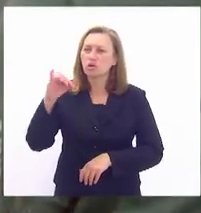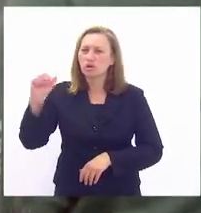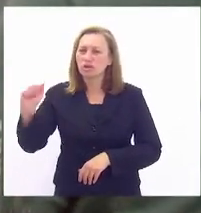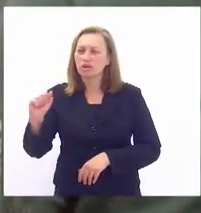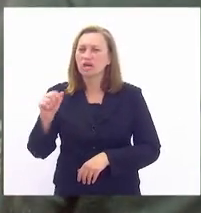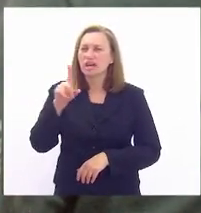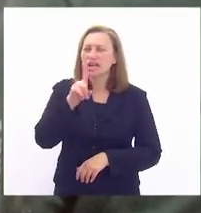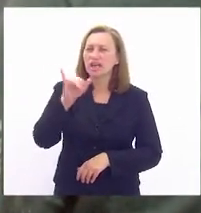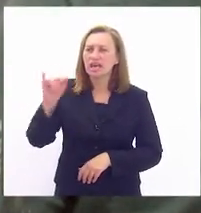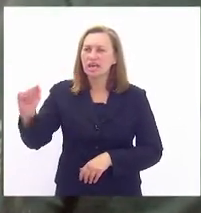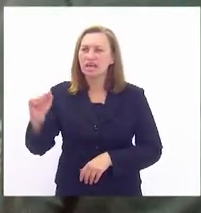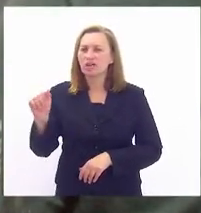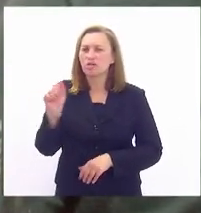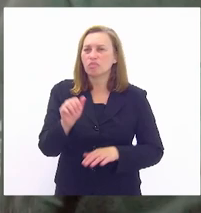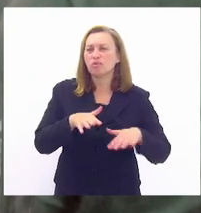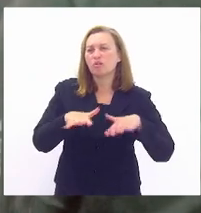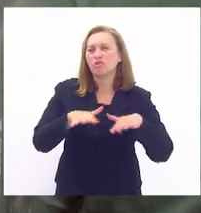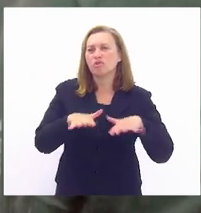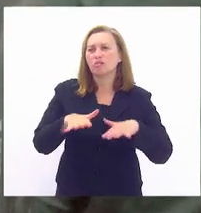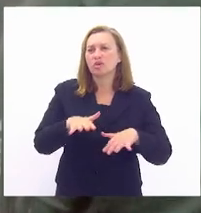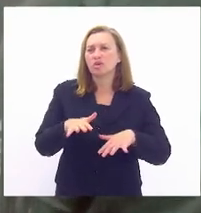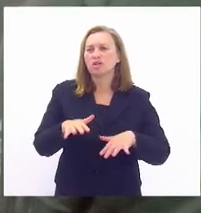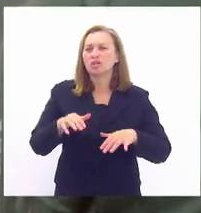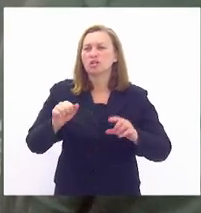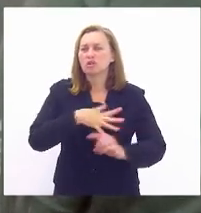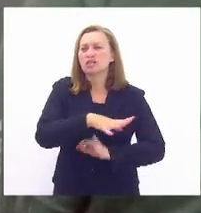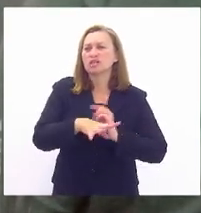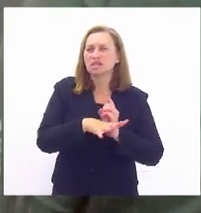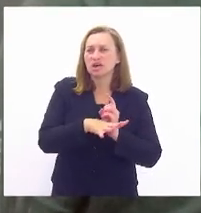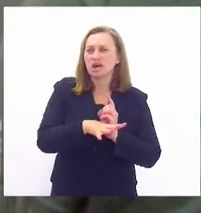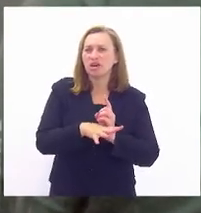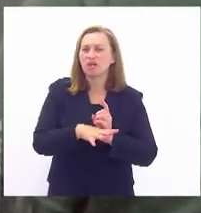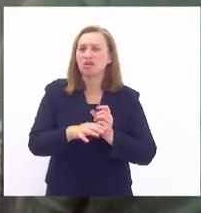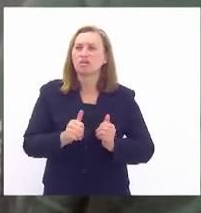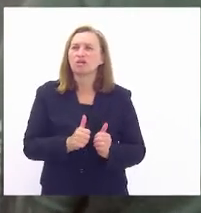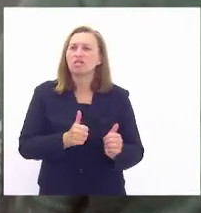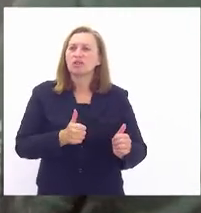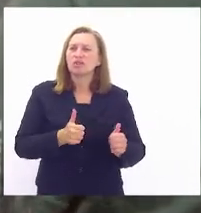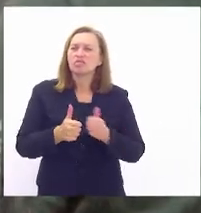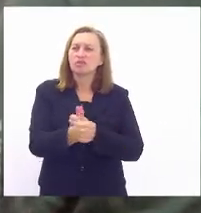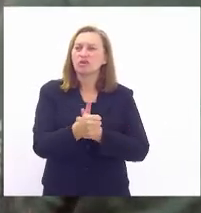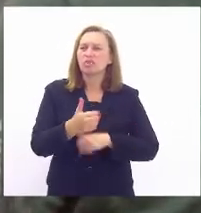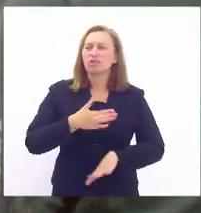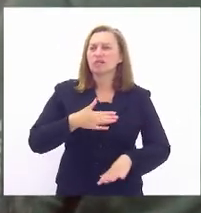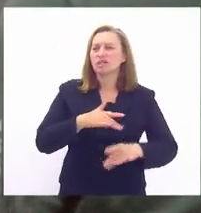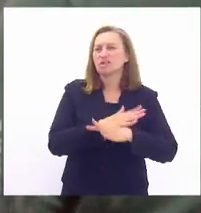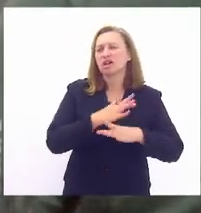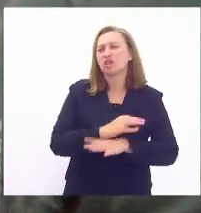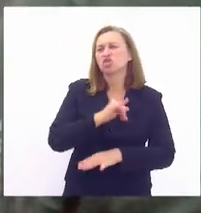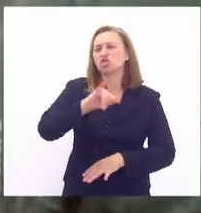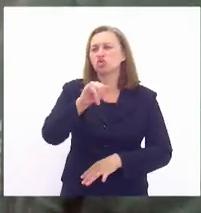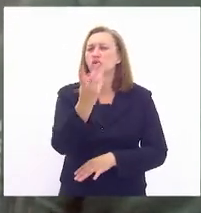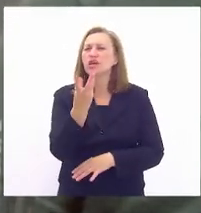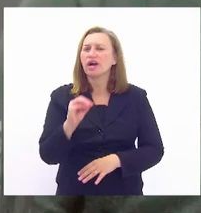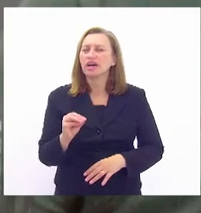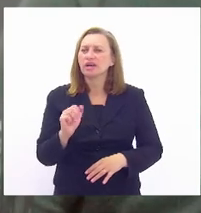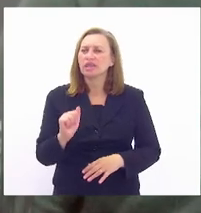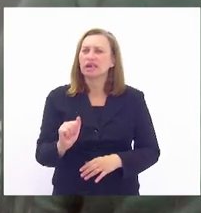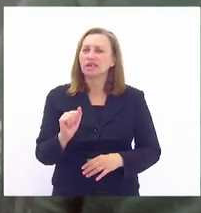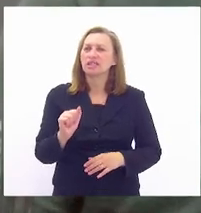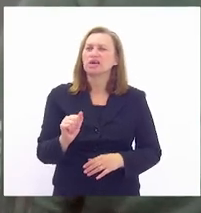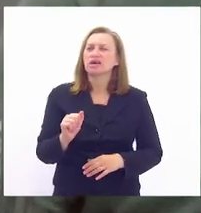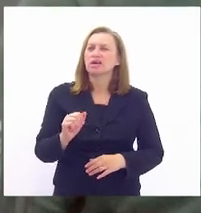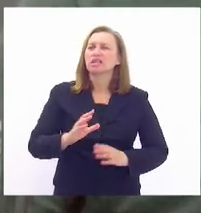Lia, Movimento Social Cadeira 22, Frente pela Diversidade. Juliana Carvalho, CEP,